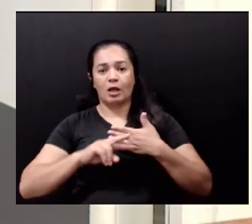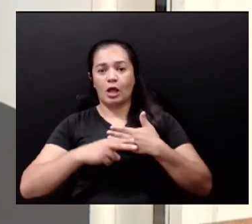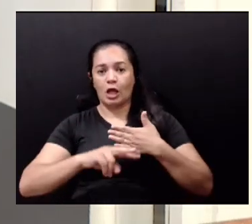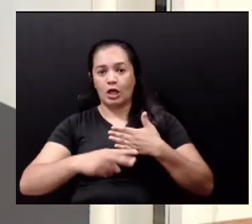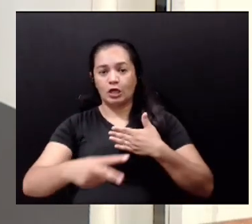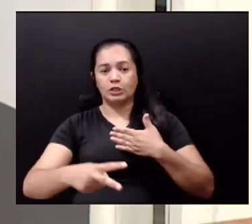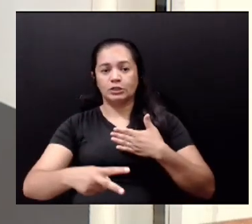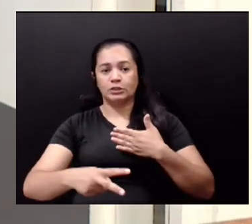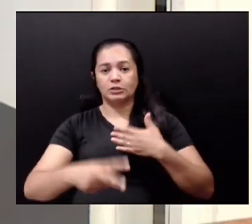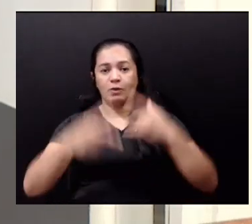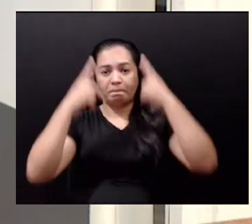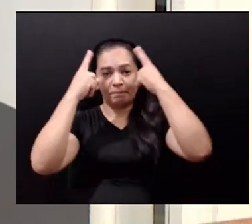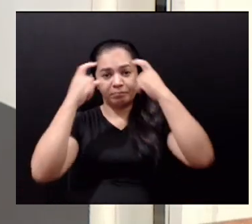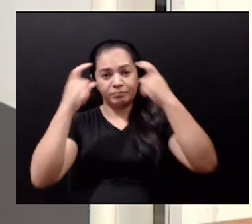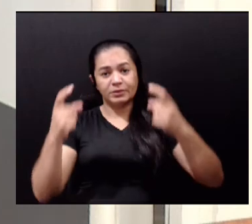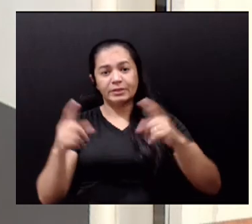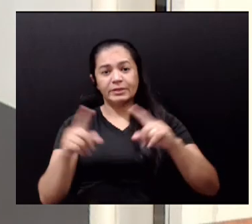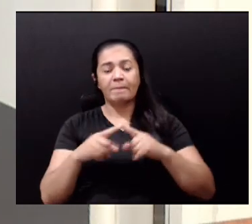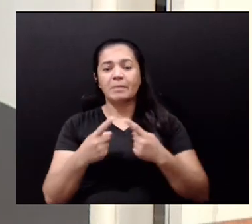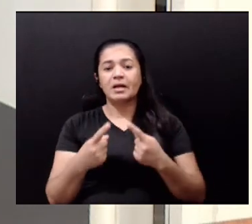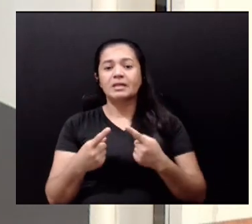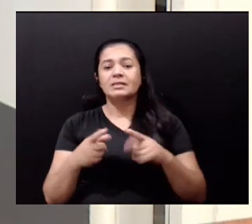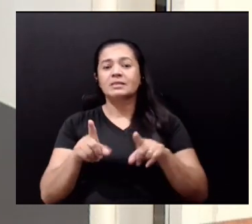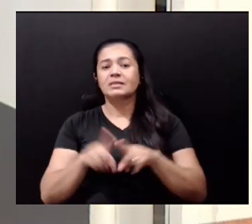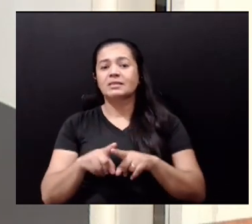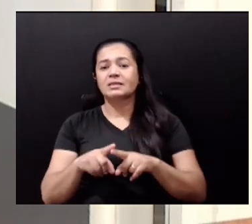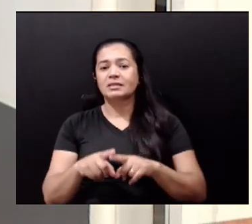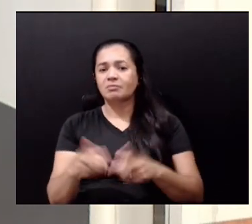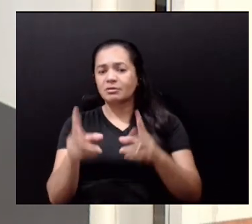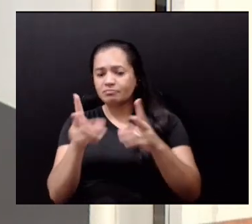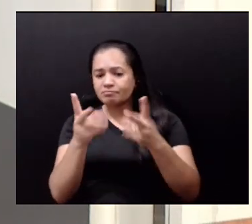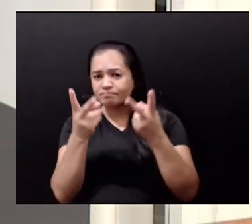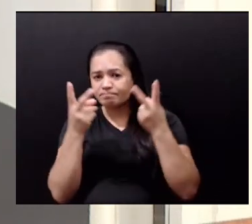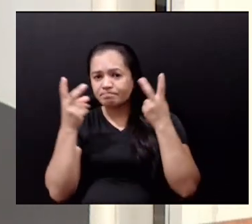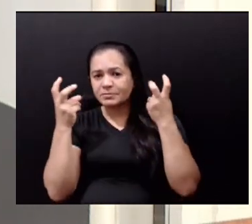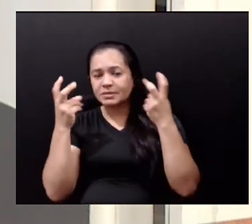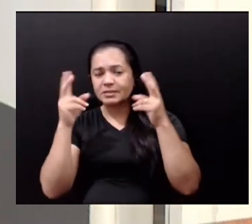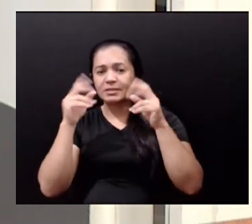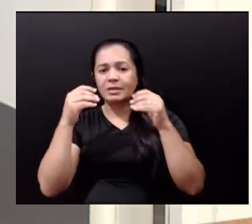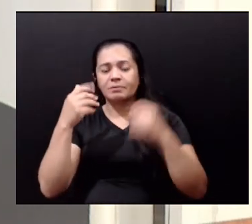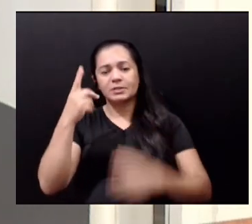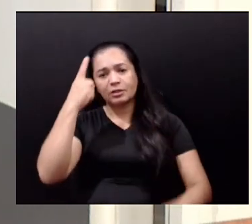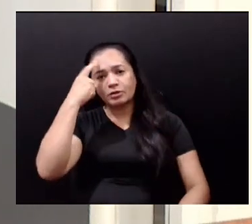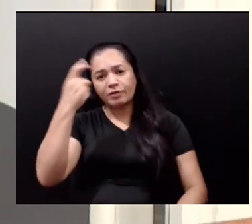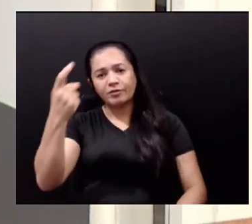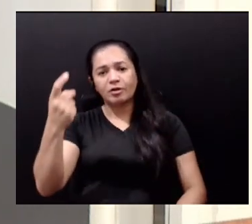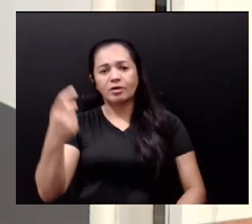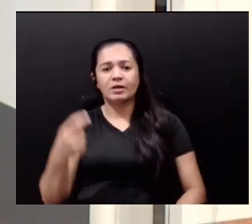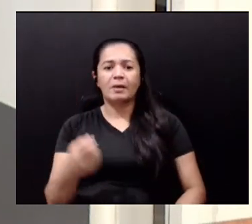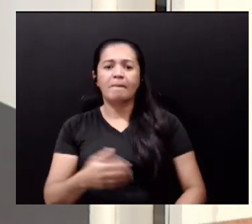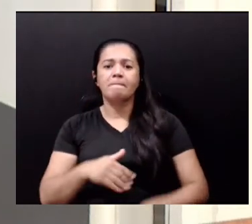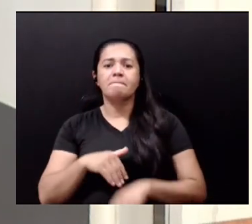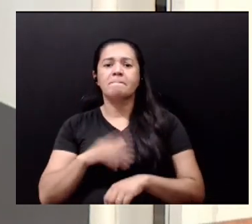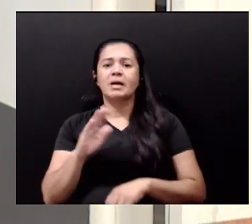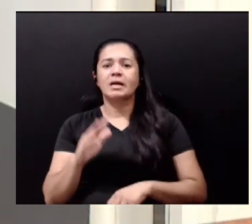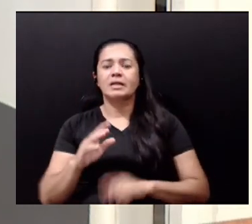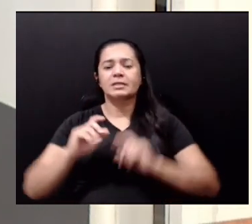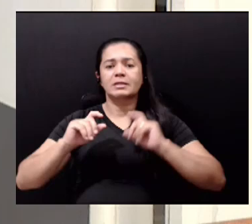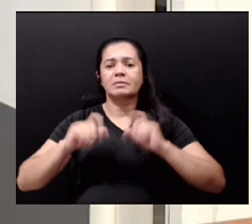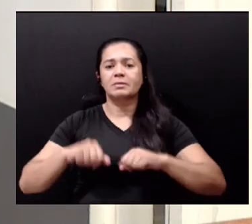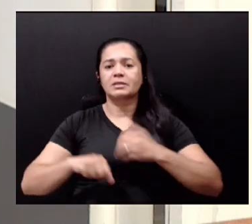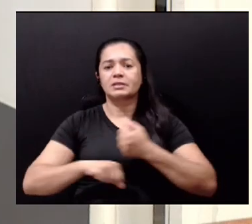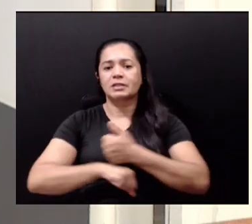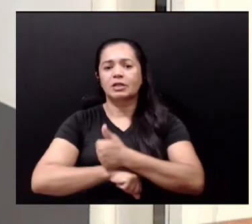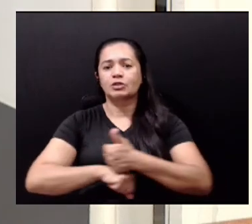um aumento da percepção da violência, que eu acho que é isso. Quanto mais capacitados os profissionais e as crianças vão